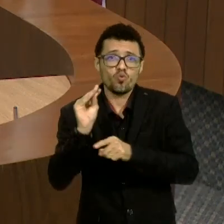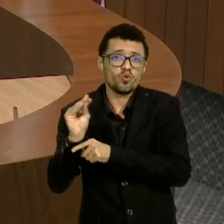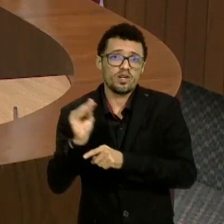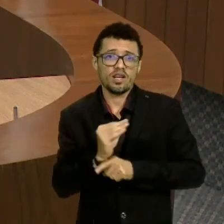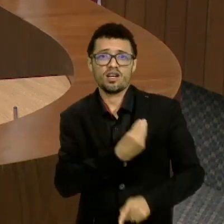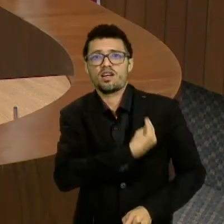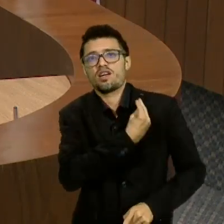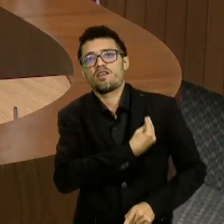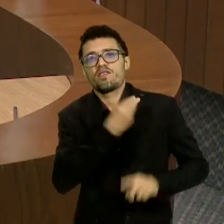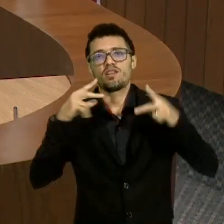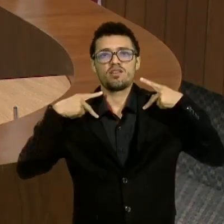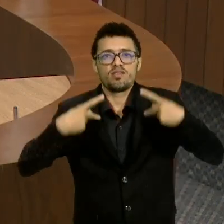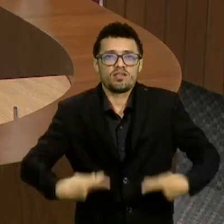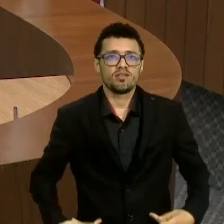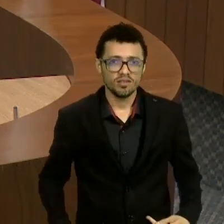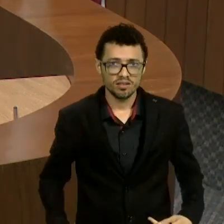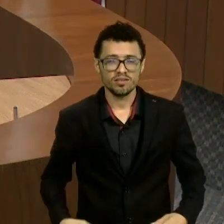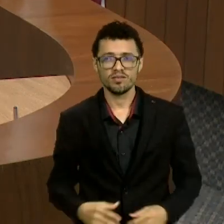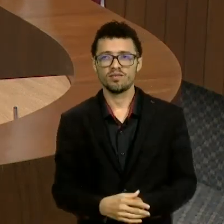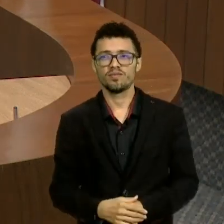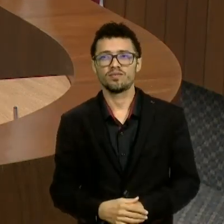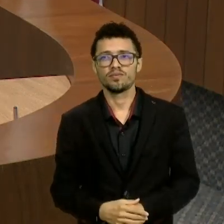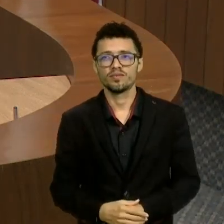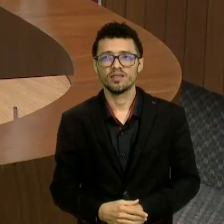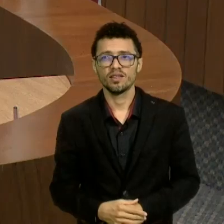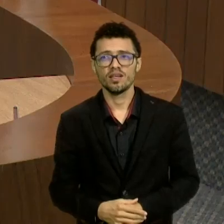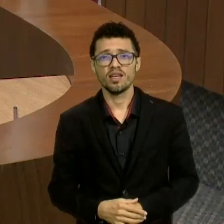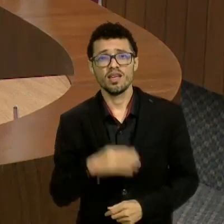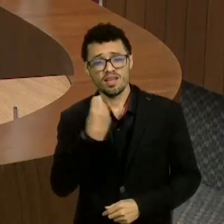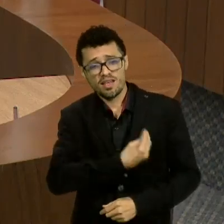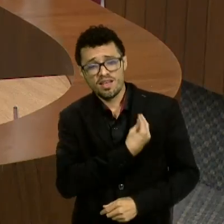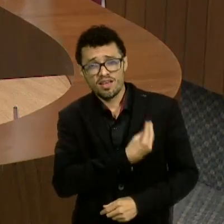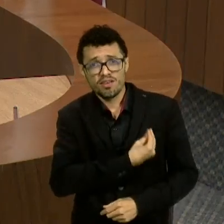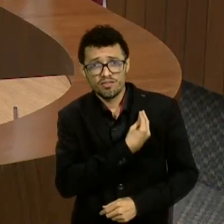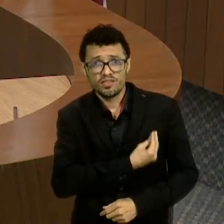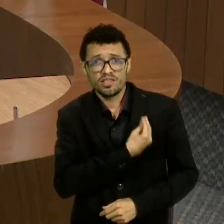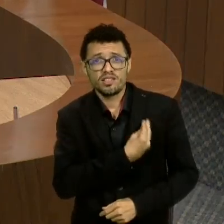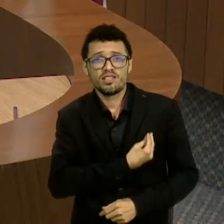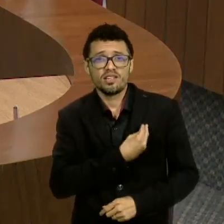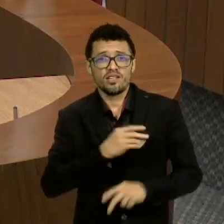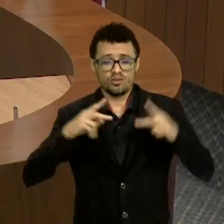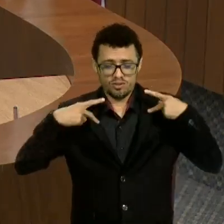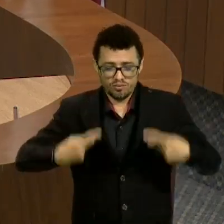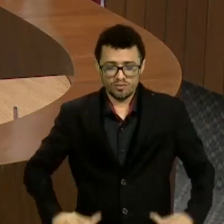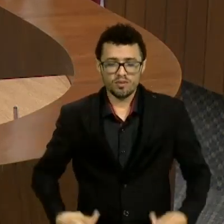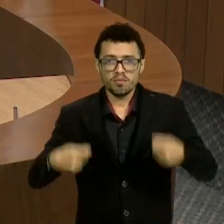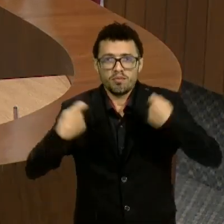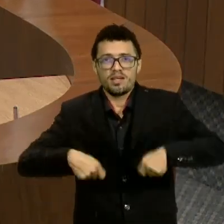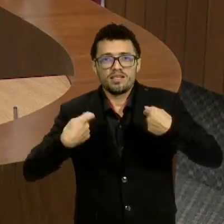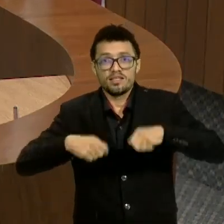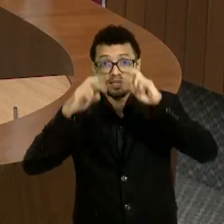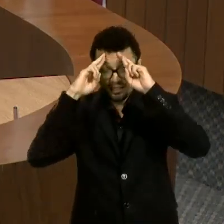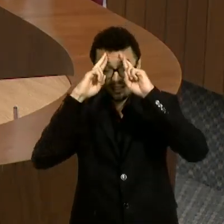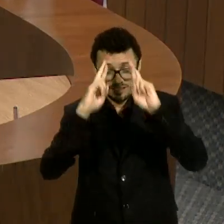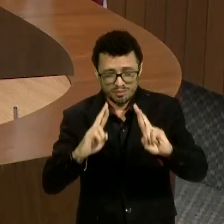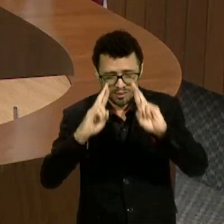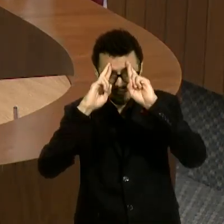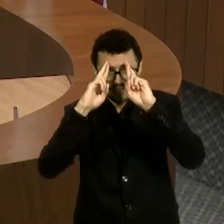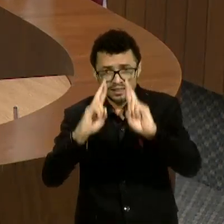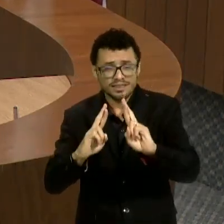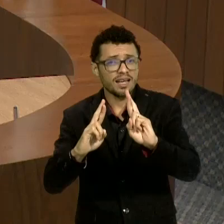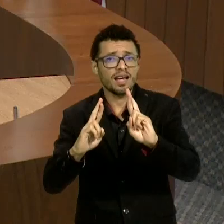humana a dignidade da vida humana deve ser respeitada em todas as suas fases